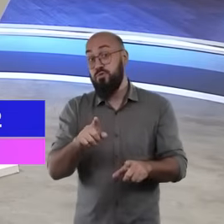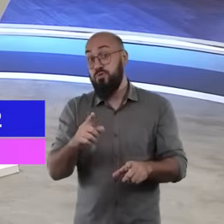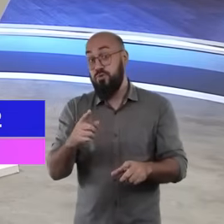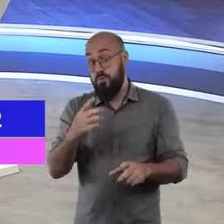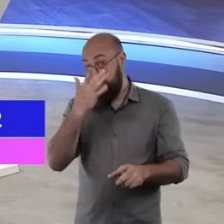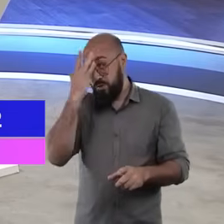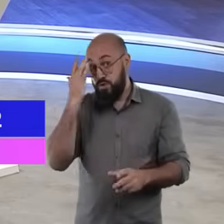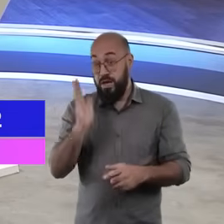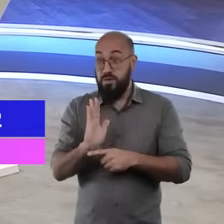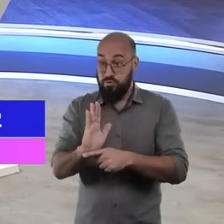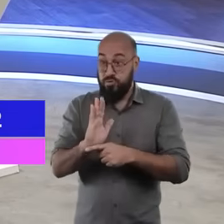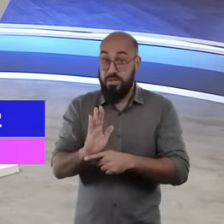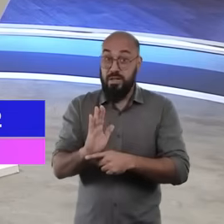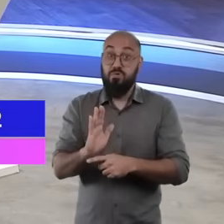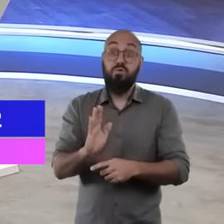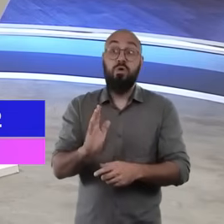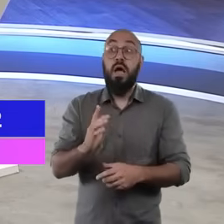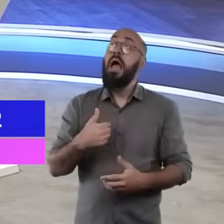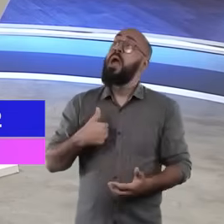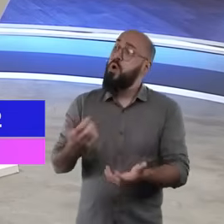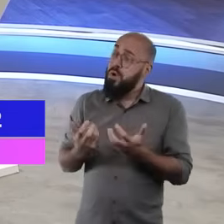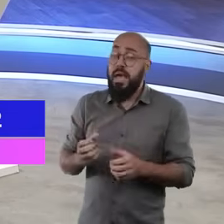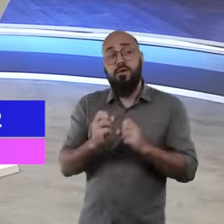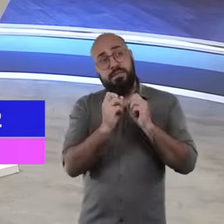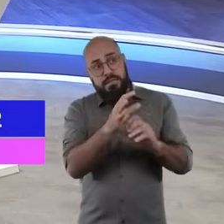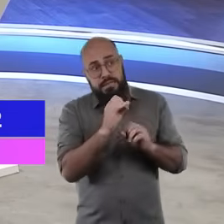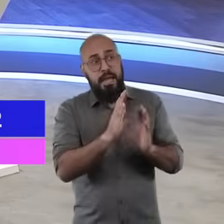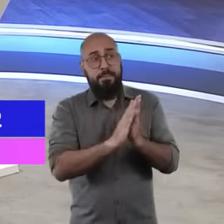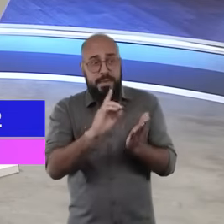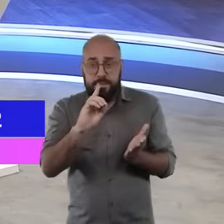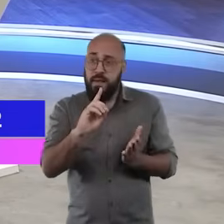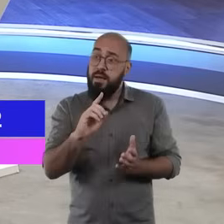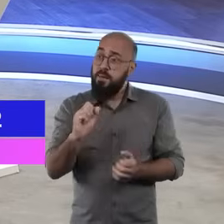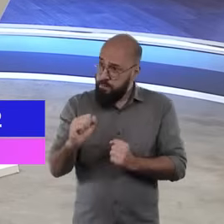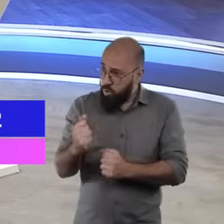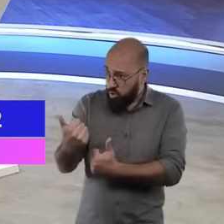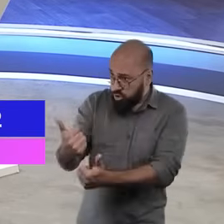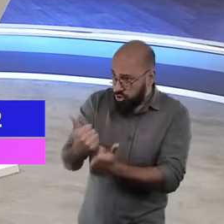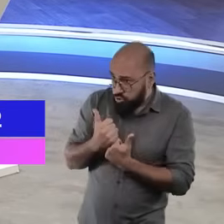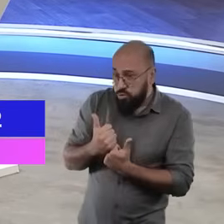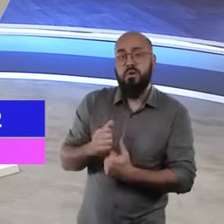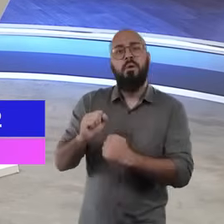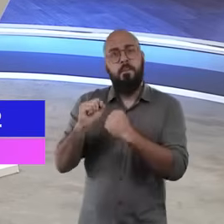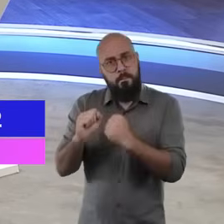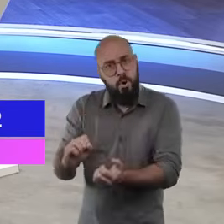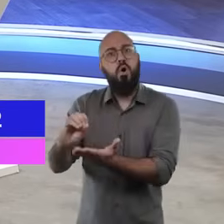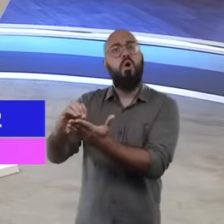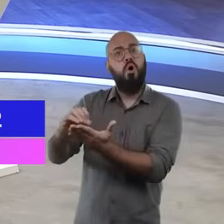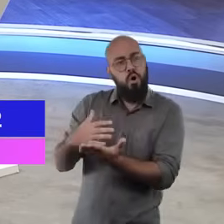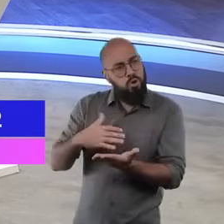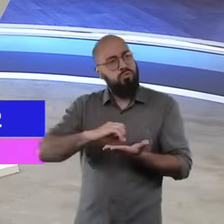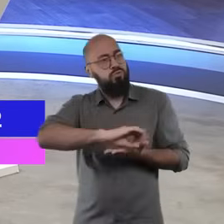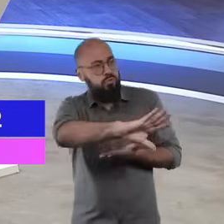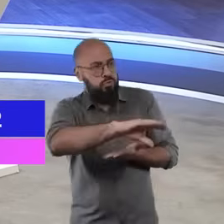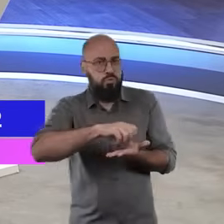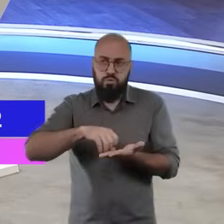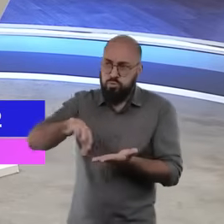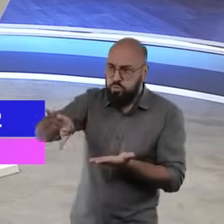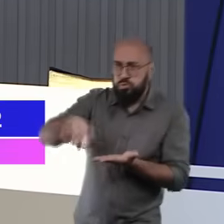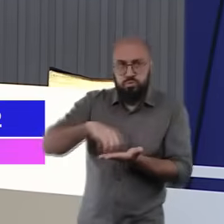de alguém que quer ensinar a Bíblia para uma outra pessoa. Eu estou falando da nossa instrutora bíblica virtual, a